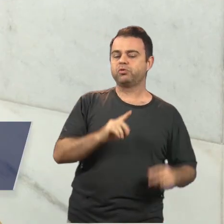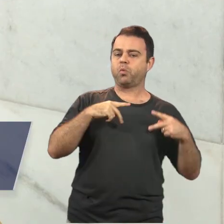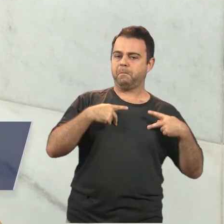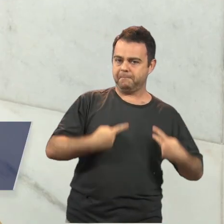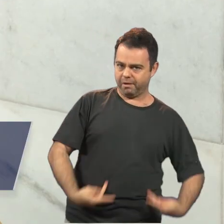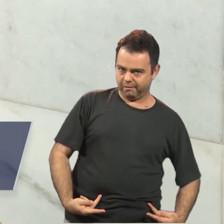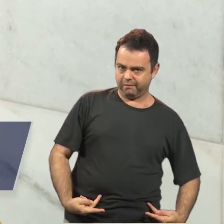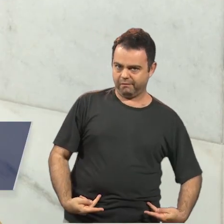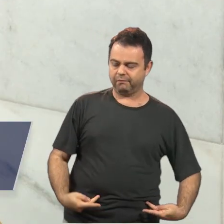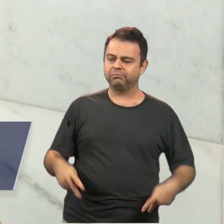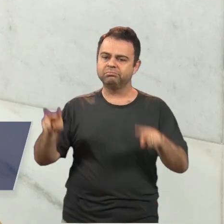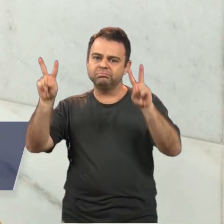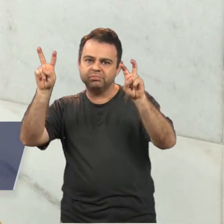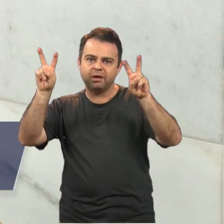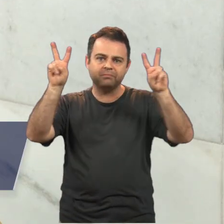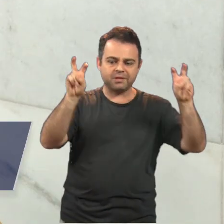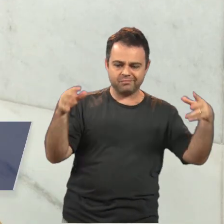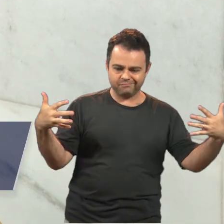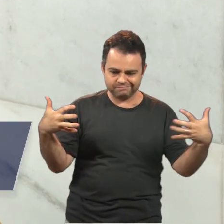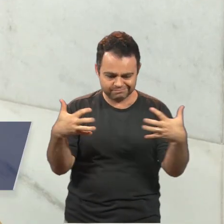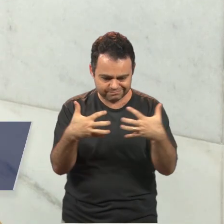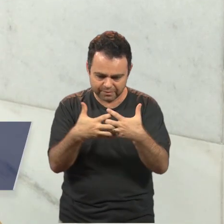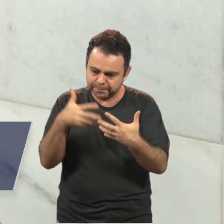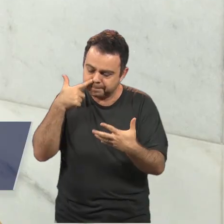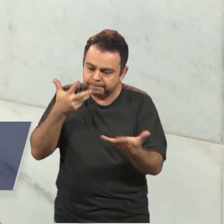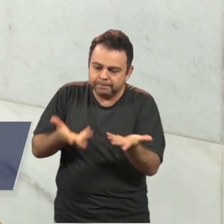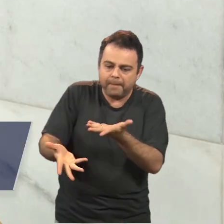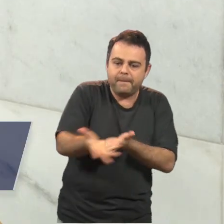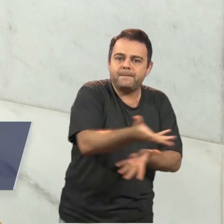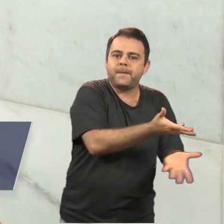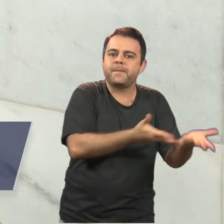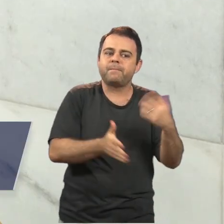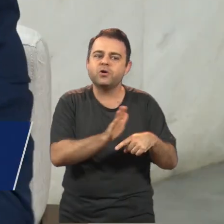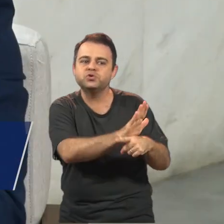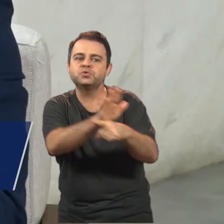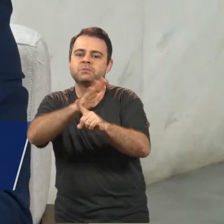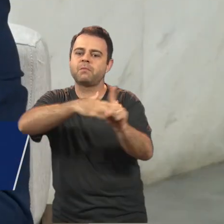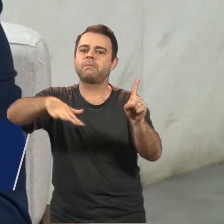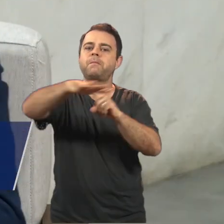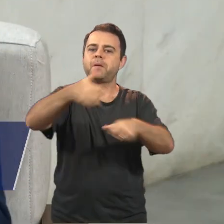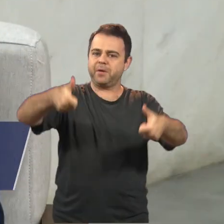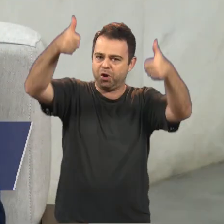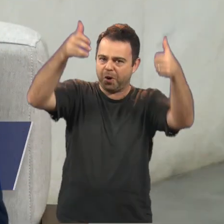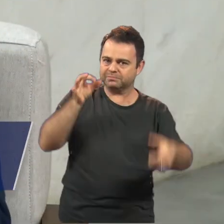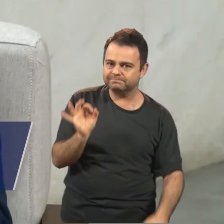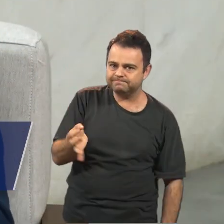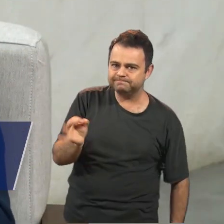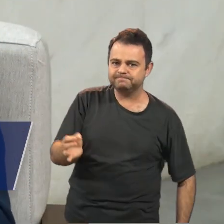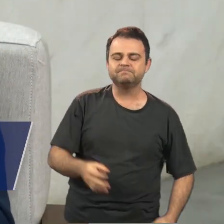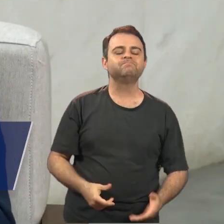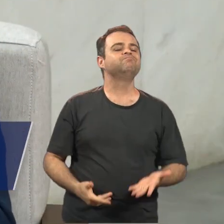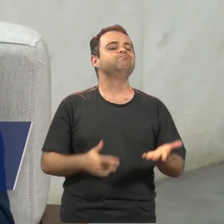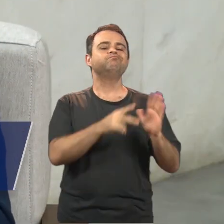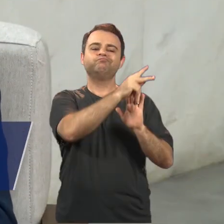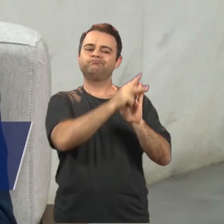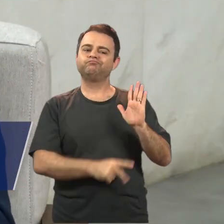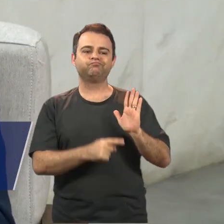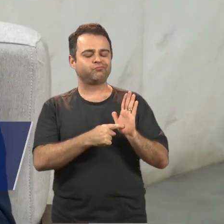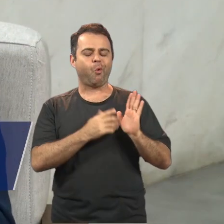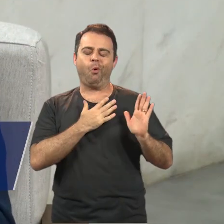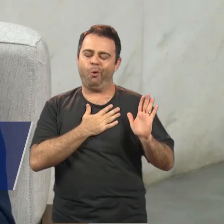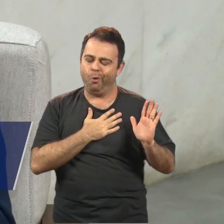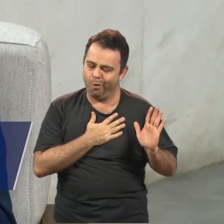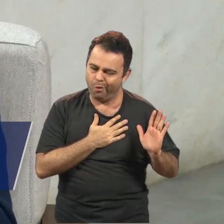se cruzando pelo fim da violência para a melhoria da sociedade como um todo. É um projeto que eu gosto bastante, tá? Já é uma